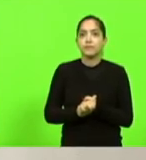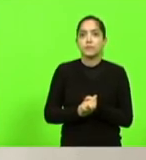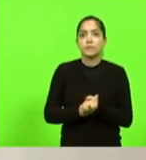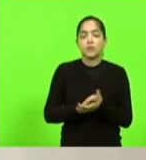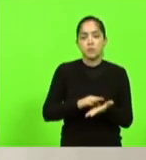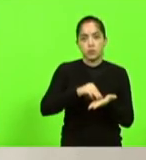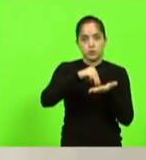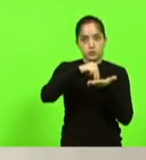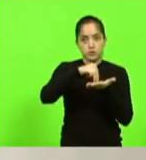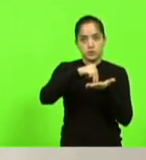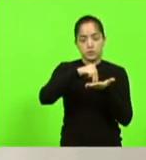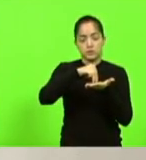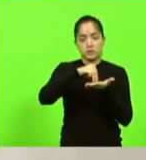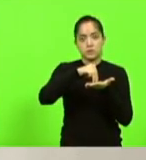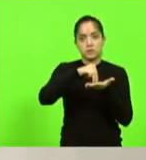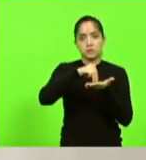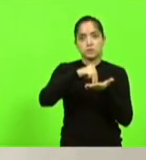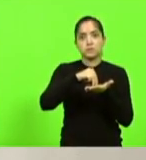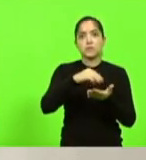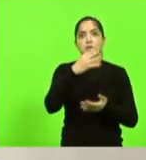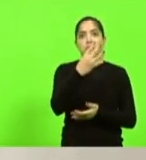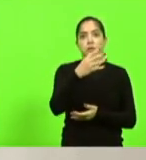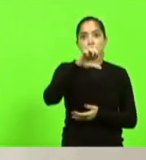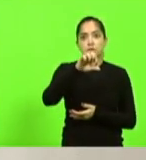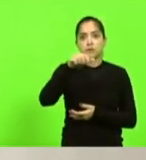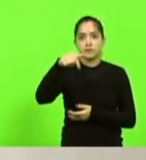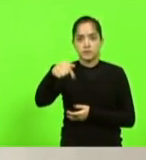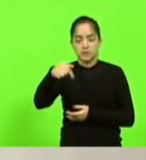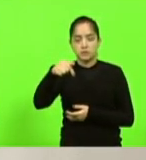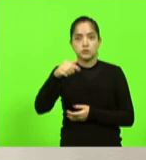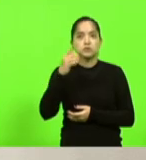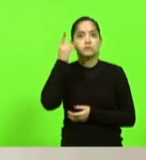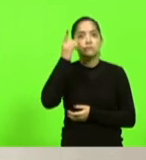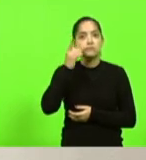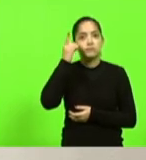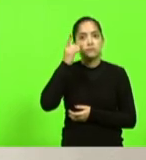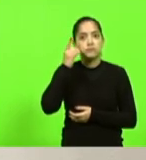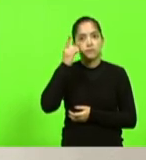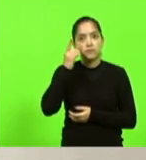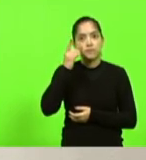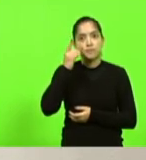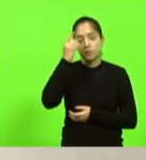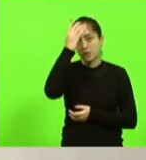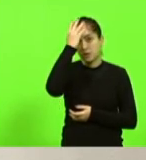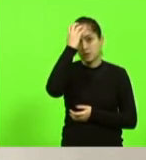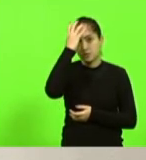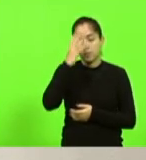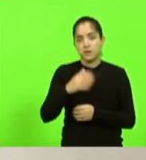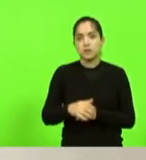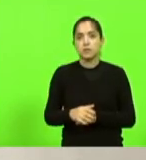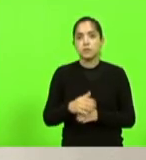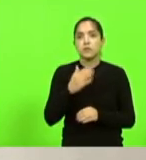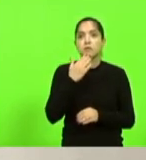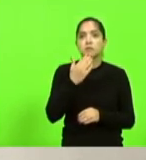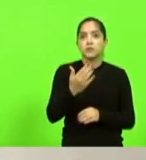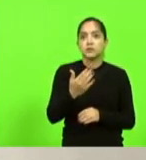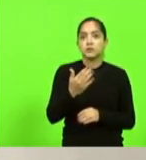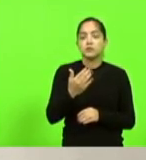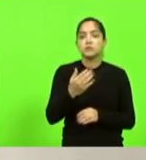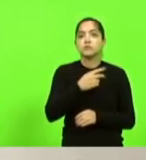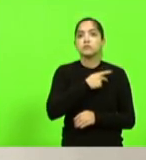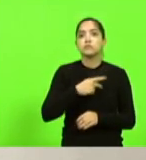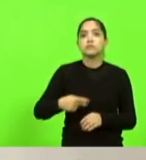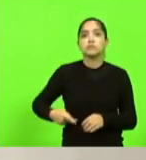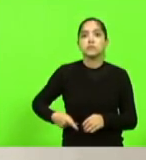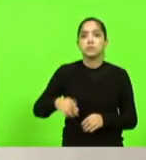Moções. Moção número 497, deputado Ismael dos Santos, manifestando apelo ao superintendente